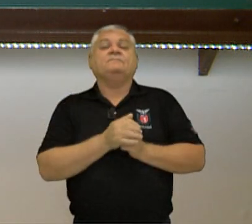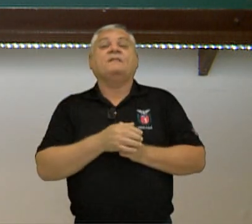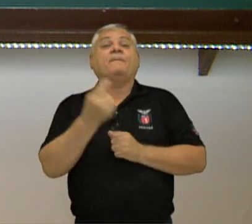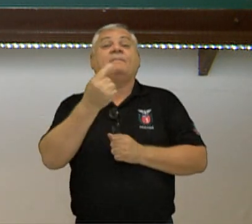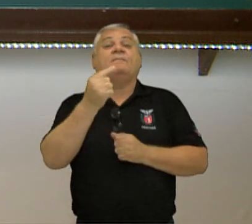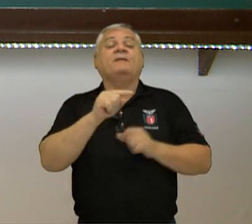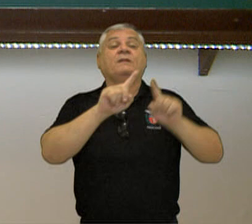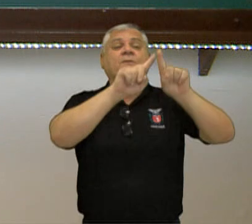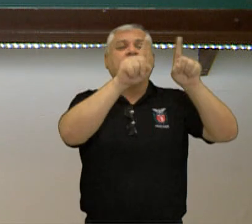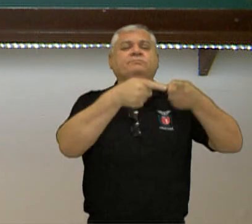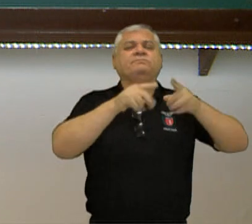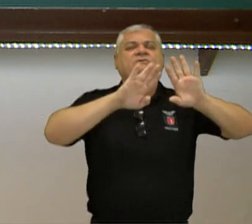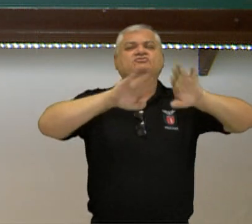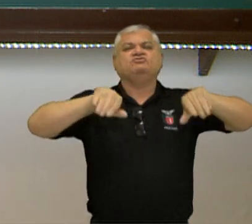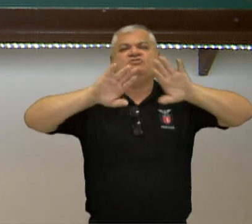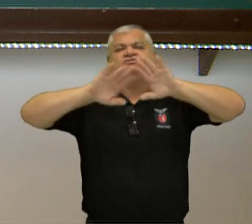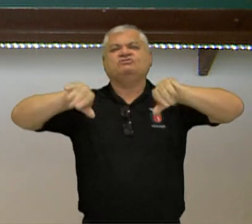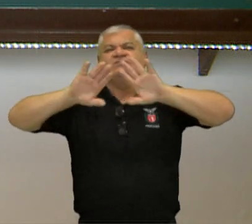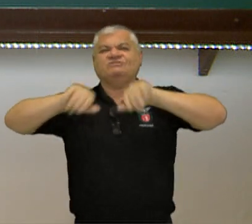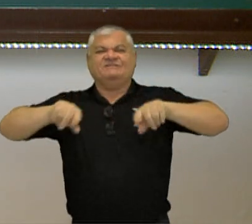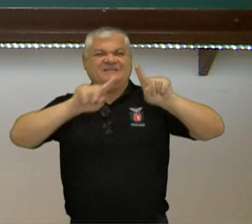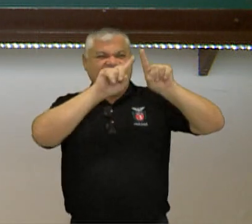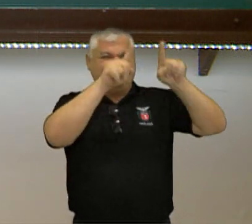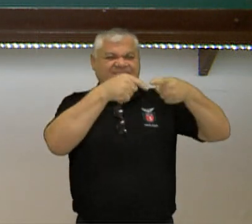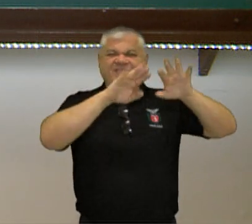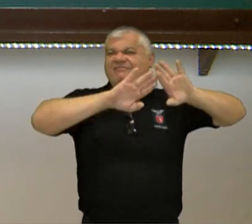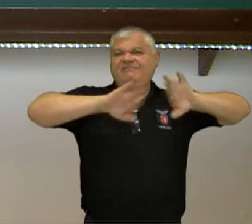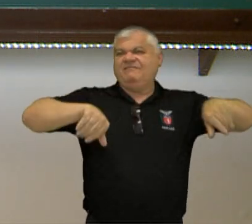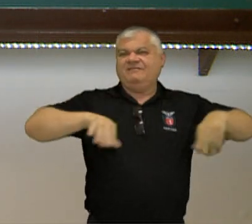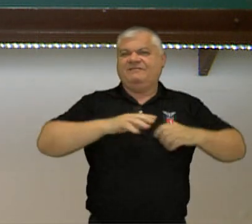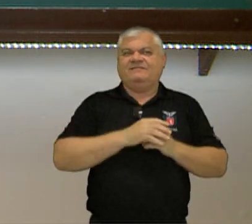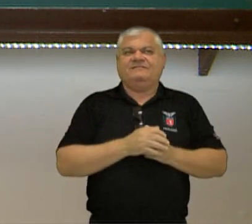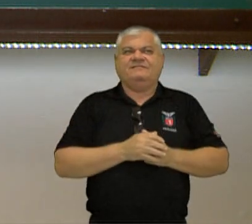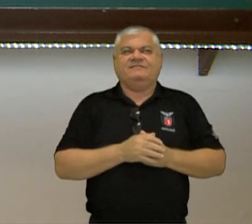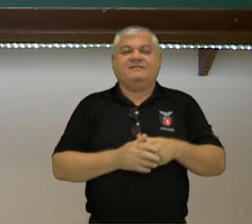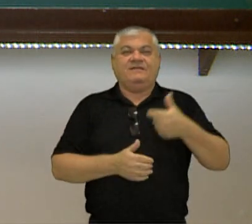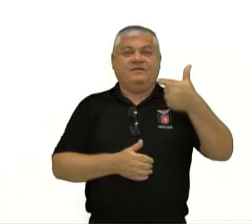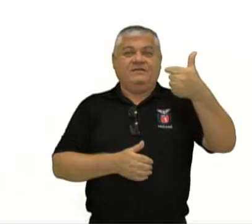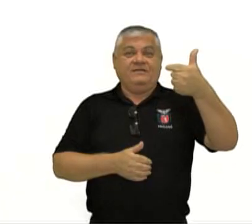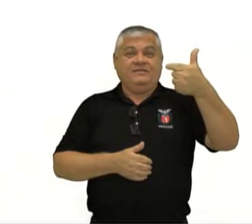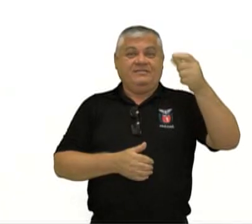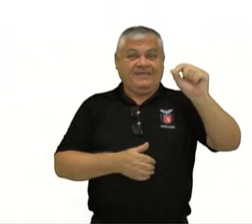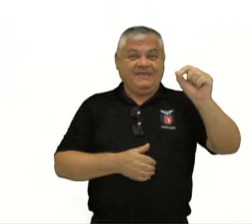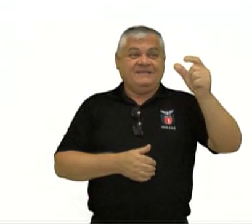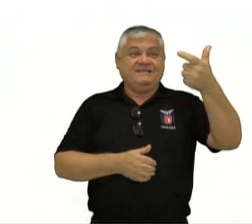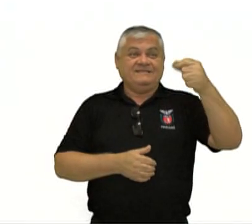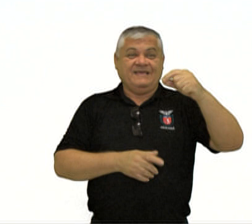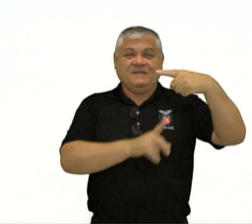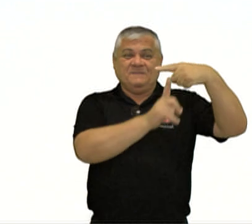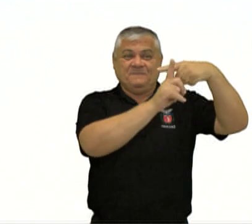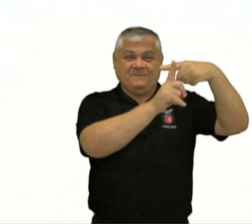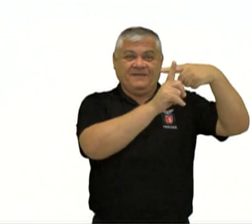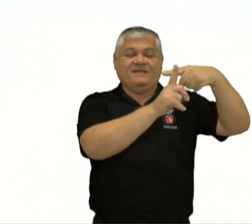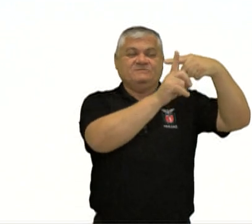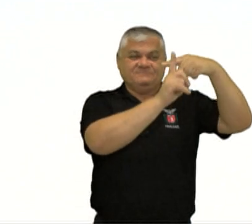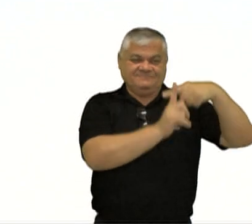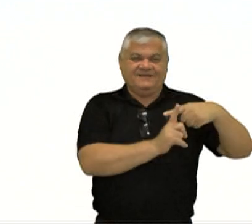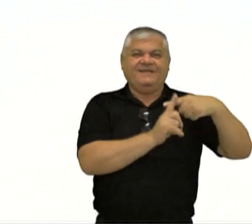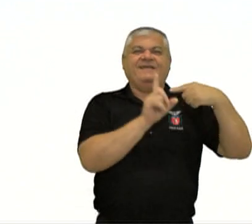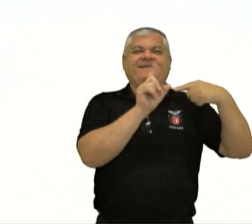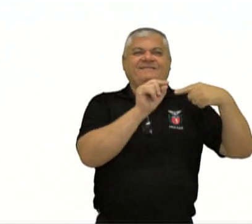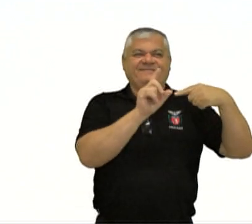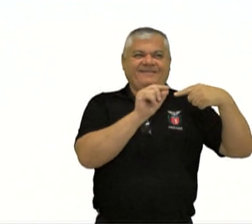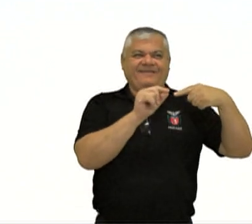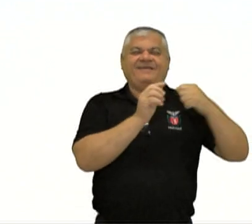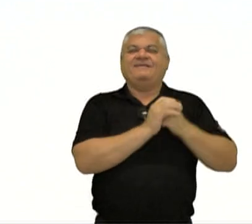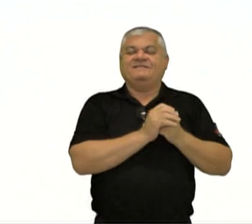notação simplificada. A gente vai tirar esses parênteses daqui. Vejam que o mais 10 aqui foi reescrito como mais 10. Esse sinal